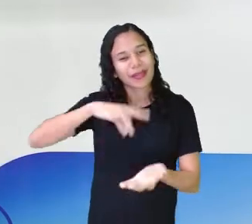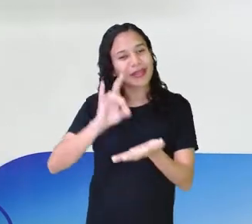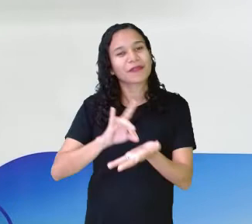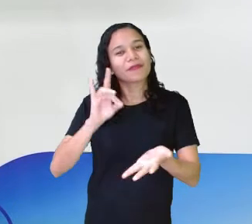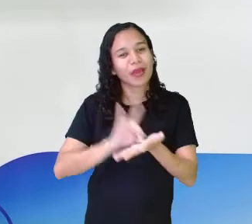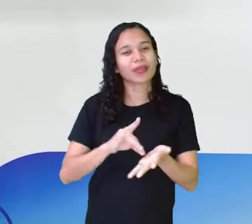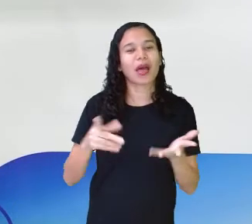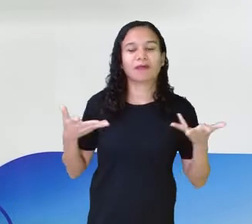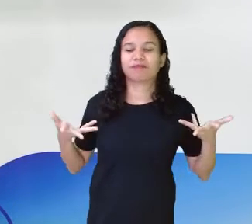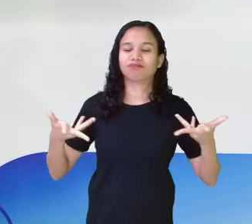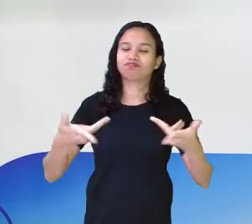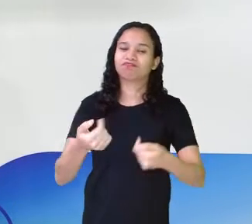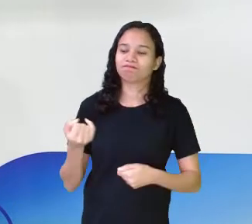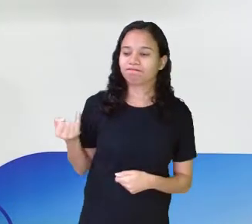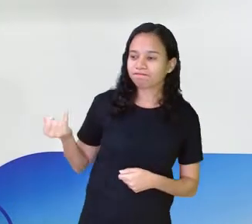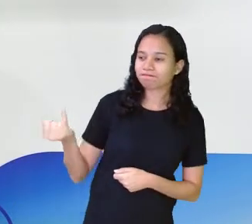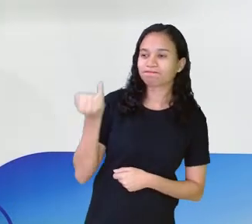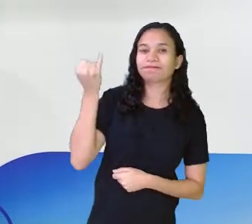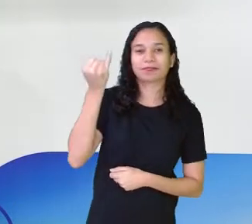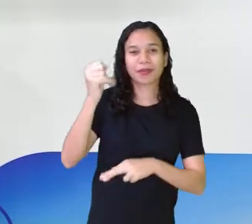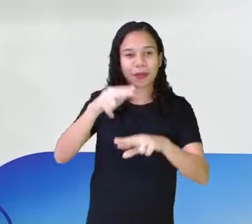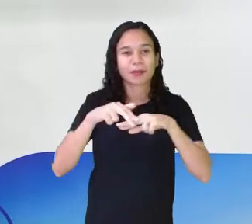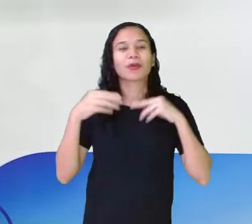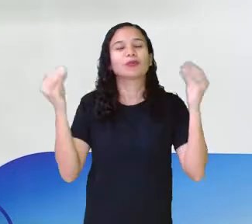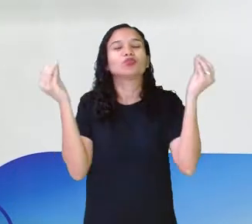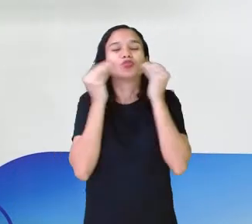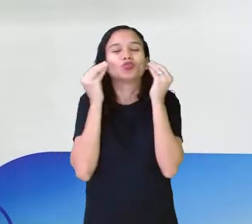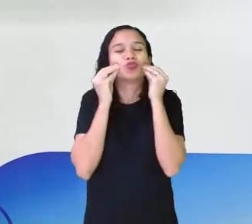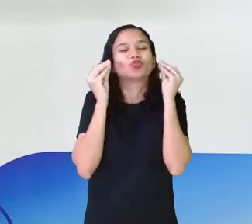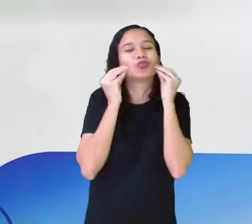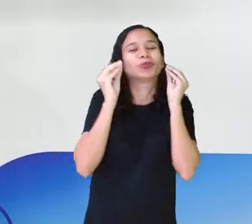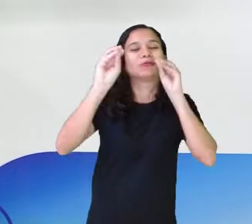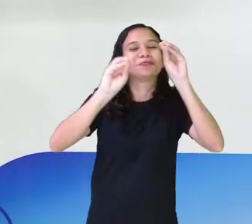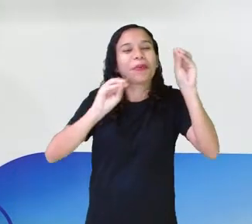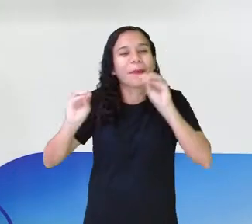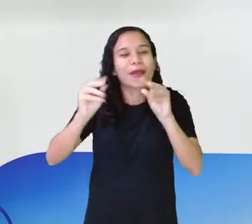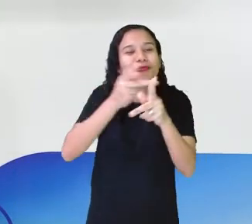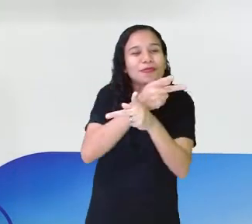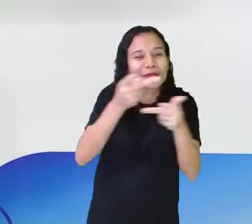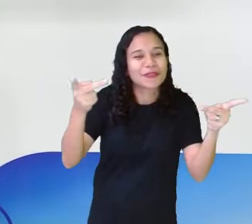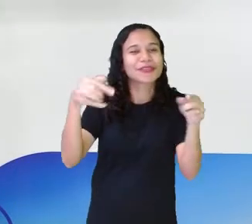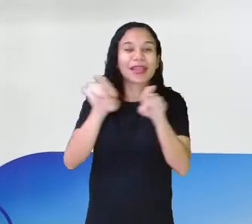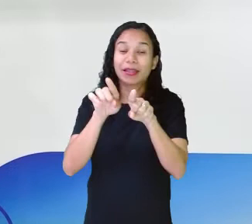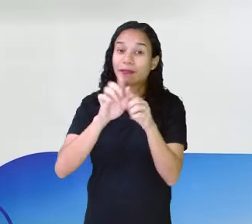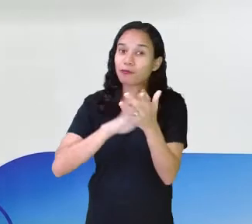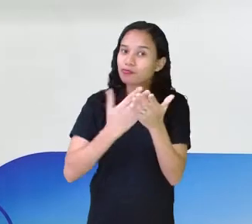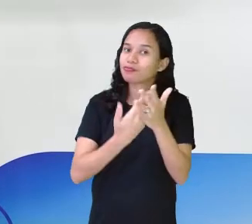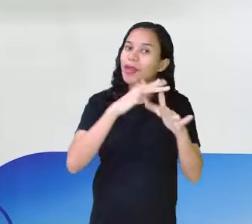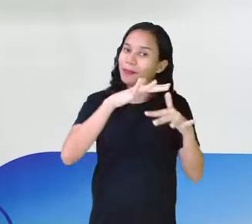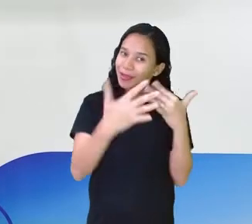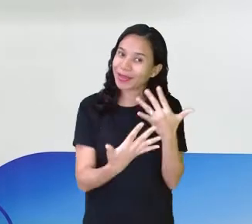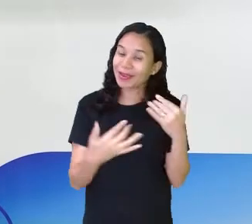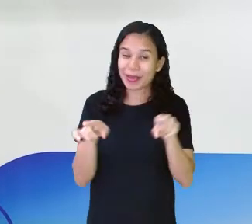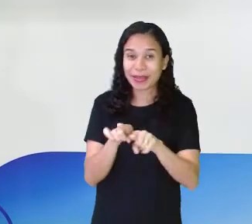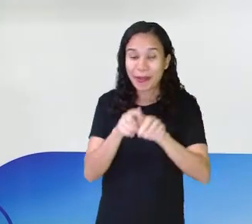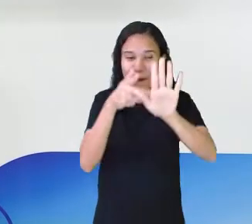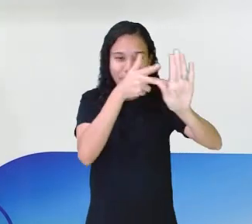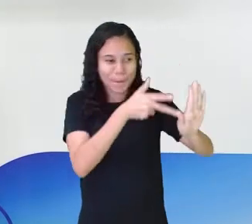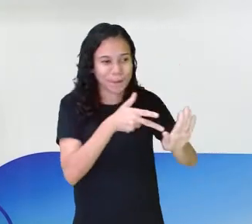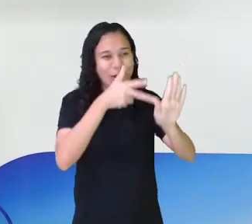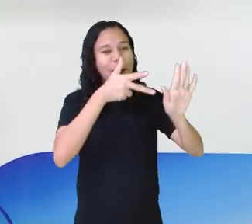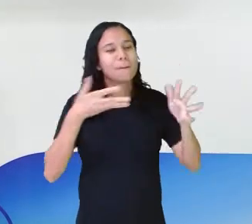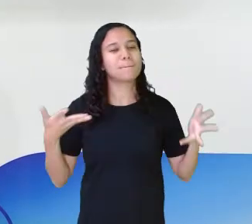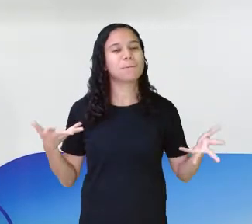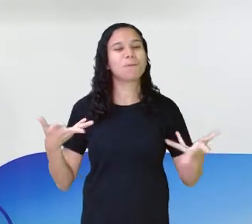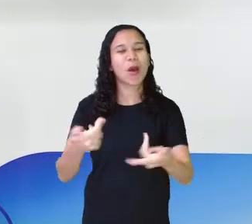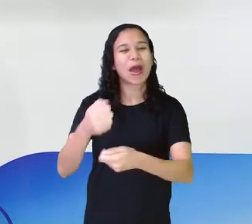tão maravilhoso. Então, beijo para todo mundo, para todos os intérpretes, para a minha produção